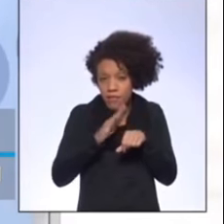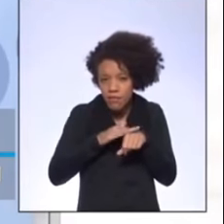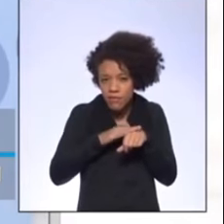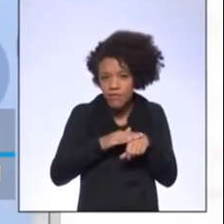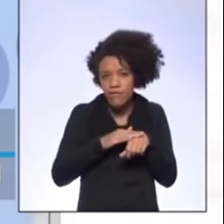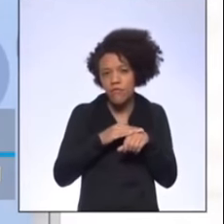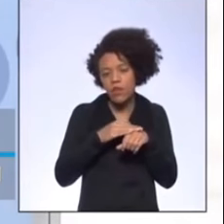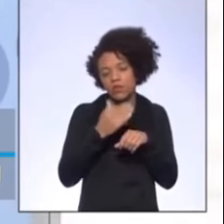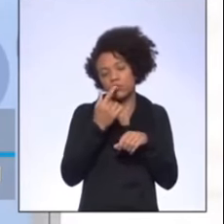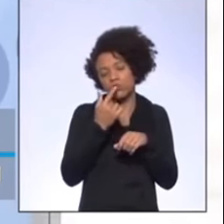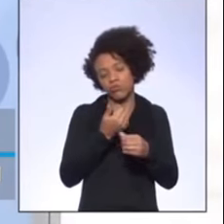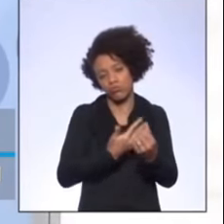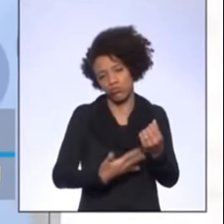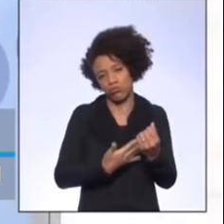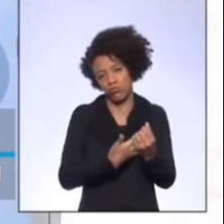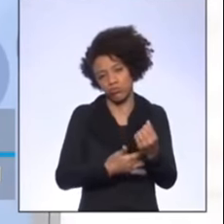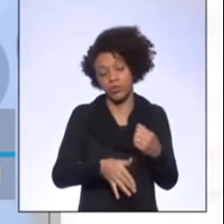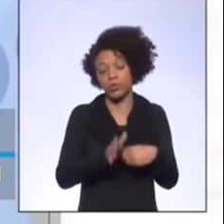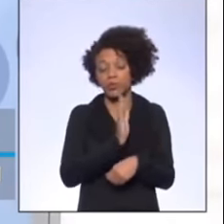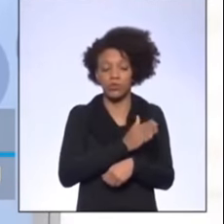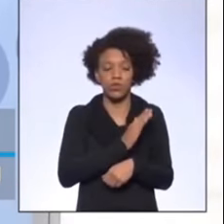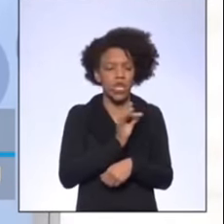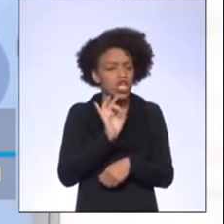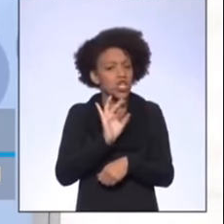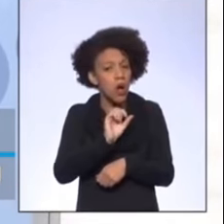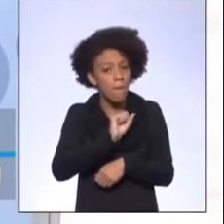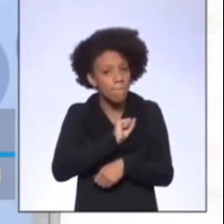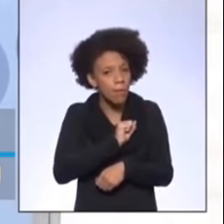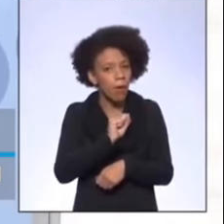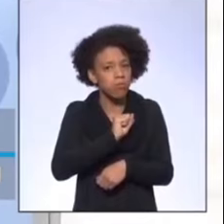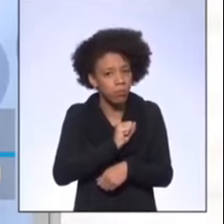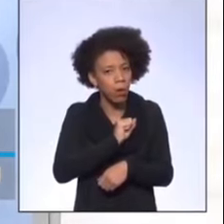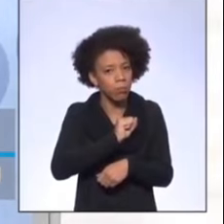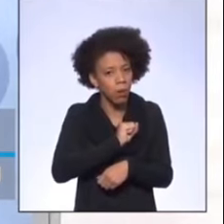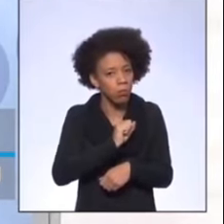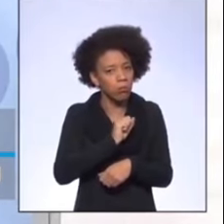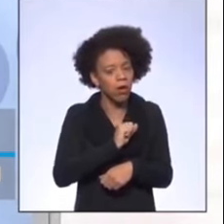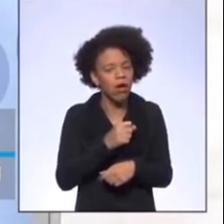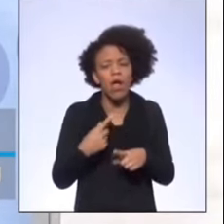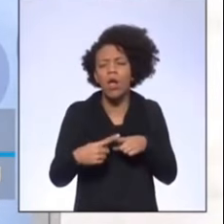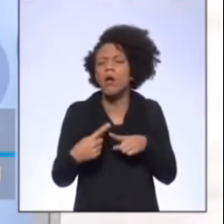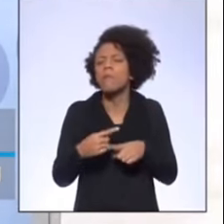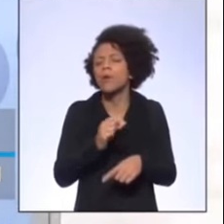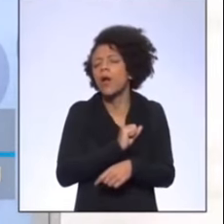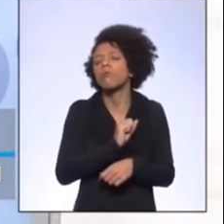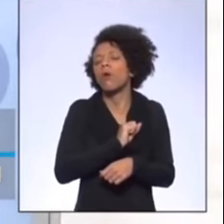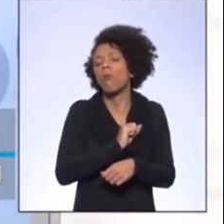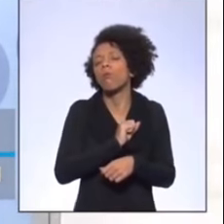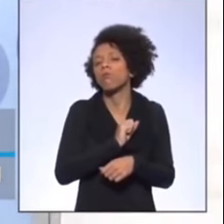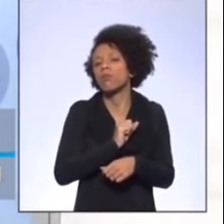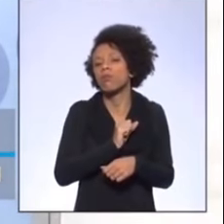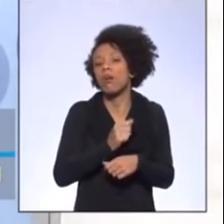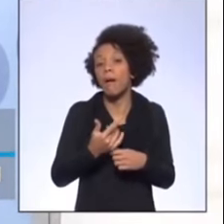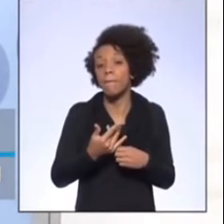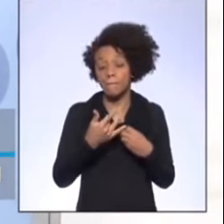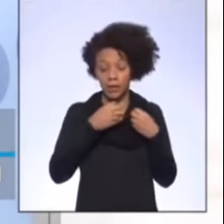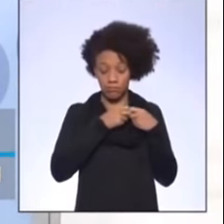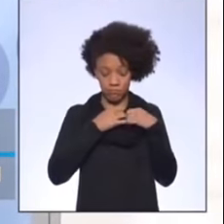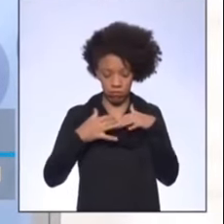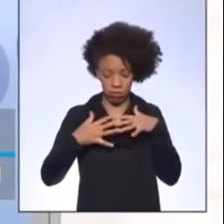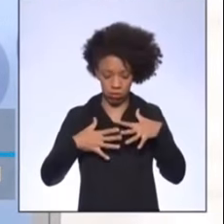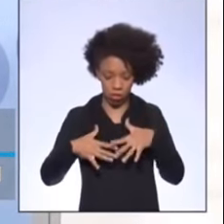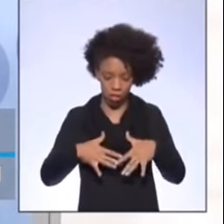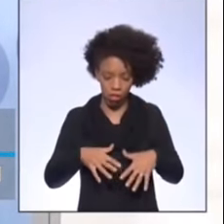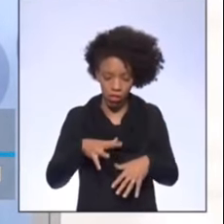osso que é fabricado o sangue. No coração ele só bombeia. Né? E por que ele bombeia? Para levar alimento e para